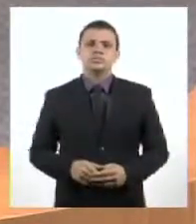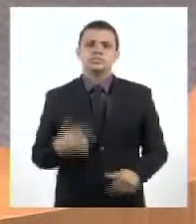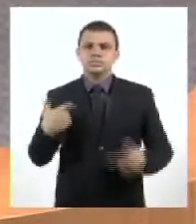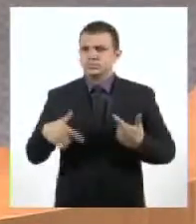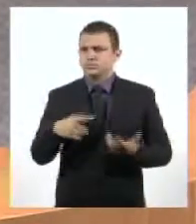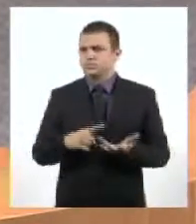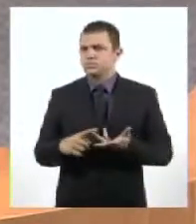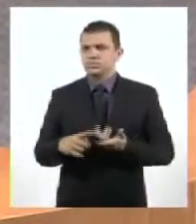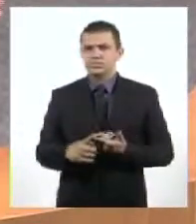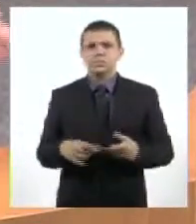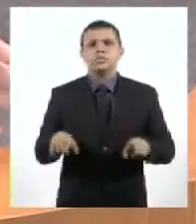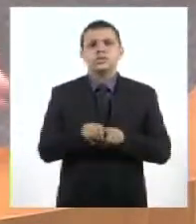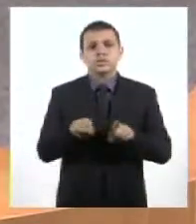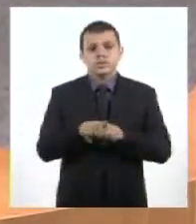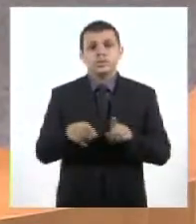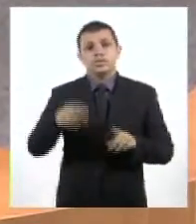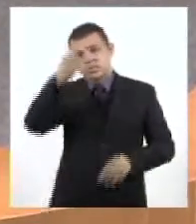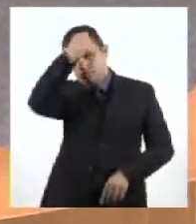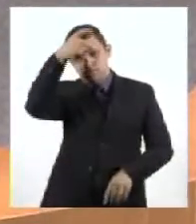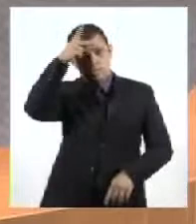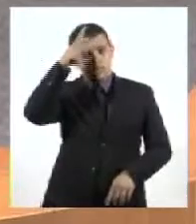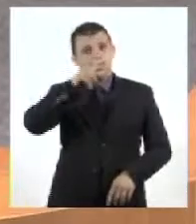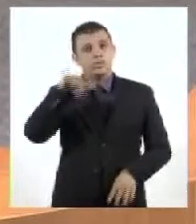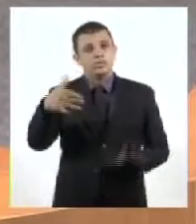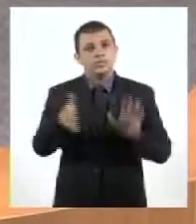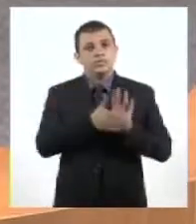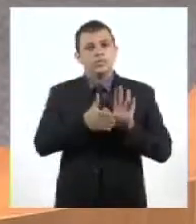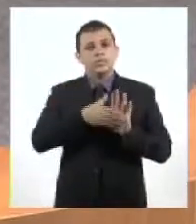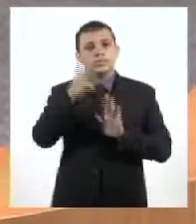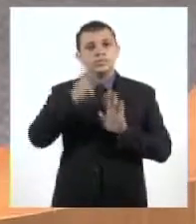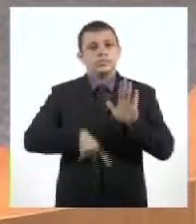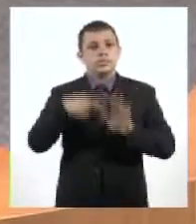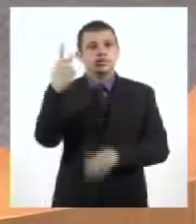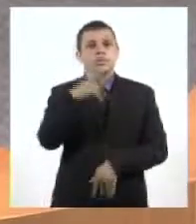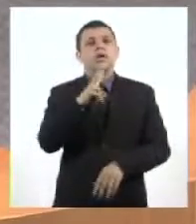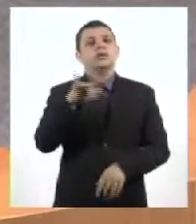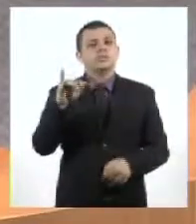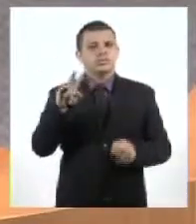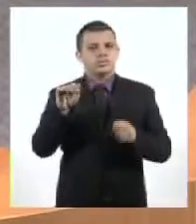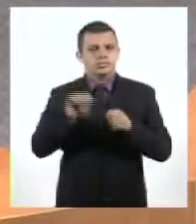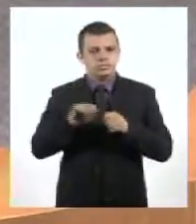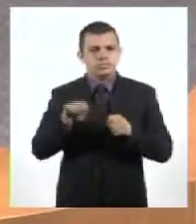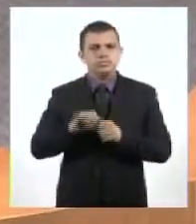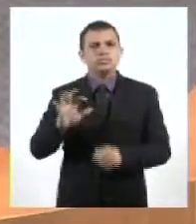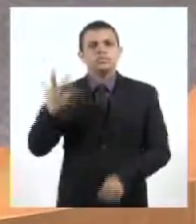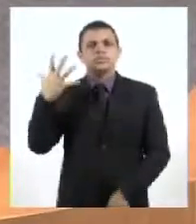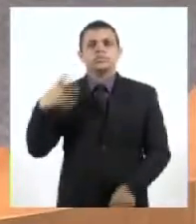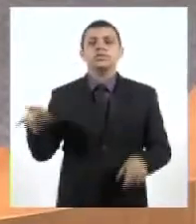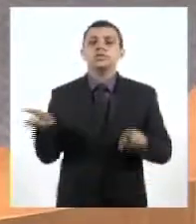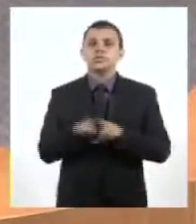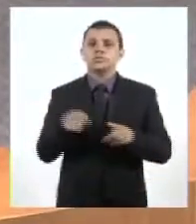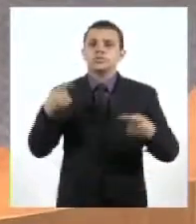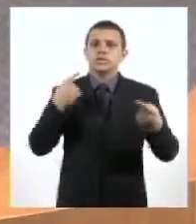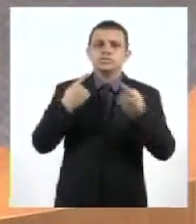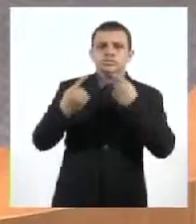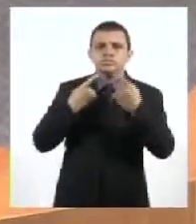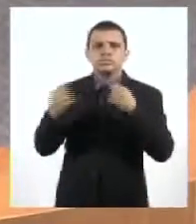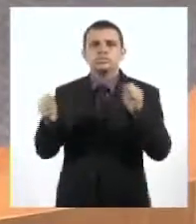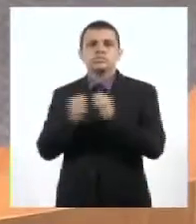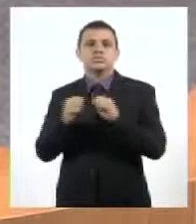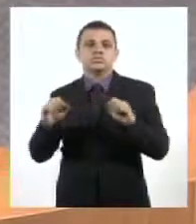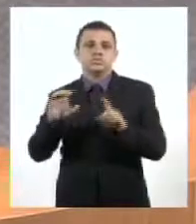a prefeitura vai pautar os seus projetos, onde vai ser executado, a discussão com a comunidade. E aqui eu